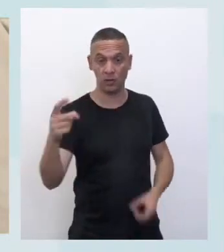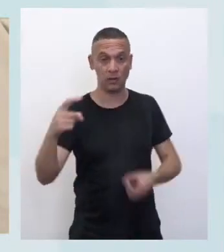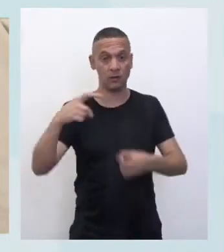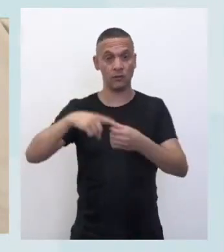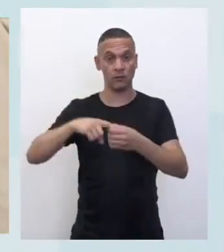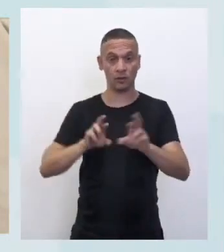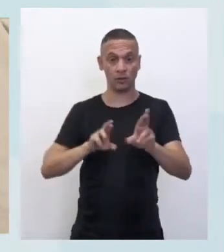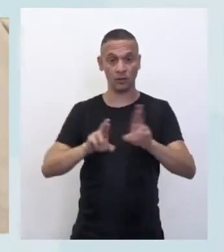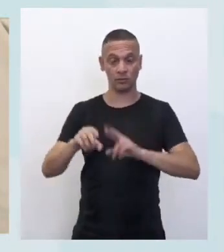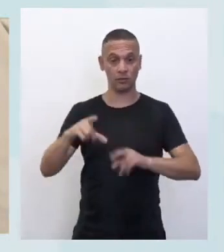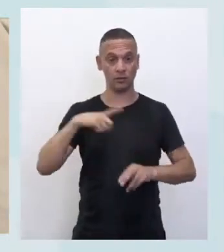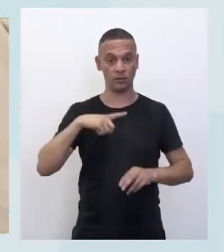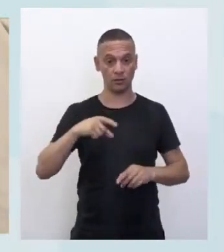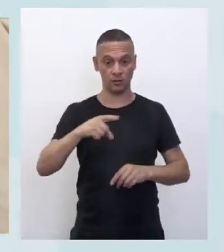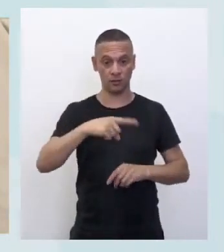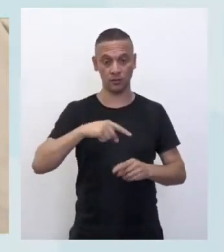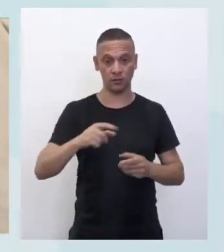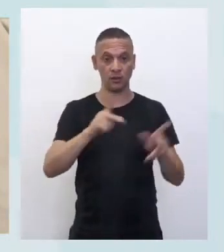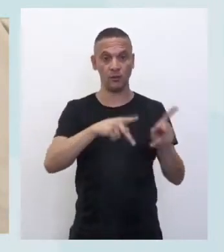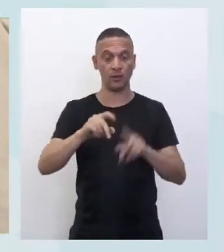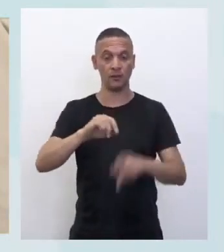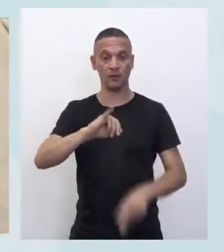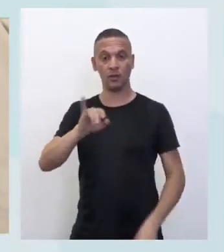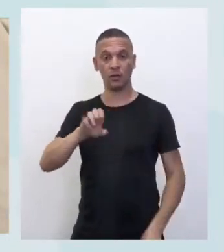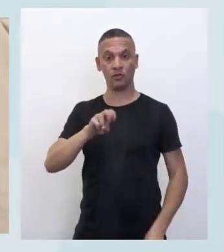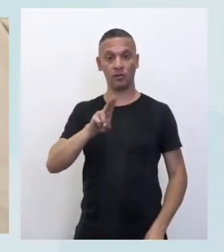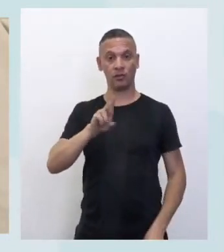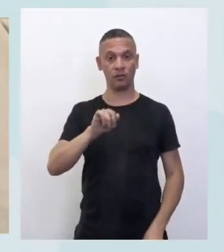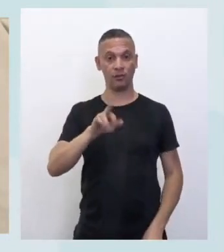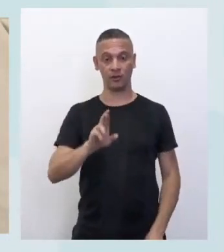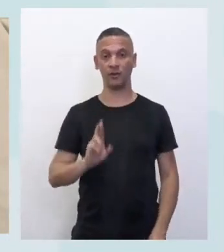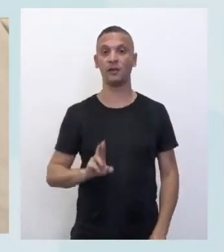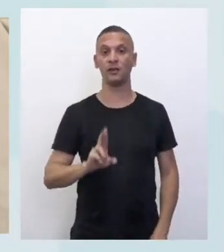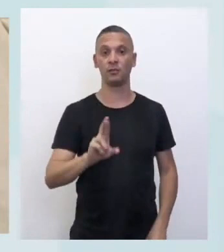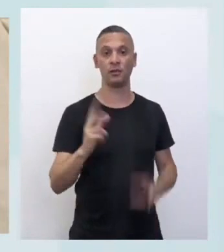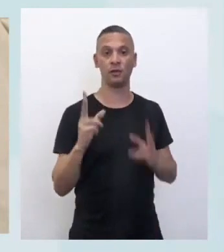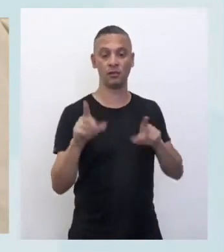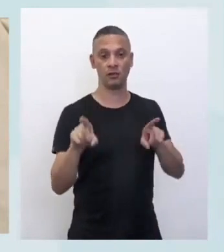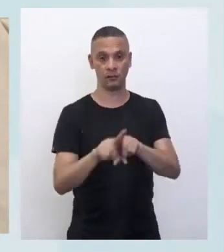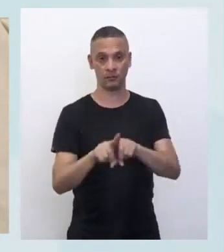a interação de vocês e com a professora Jennifer também respondendo para a gente essa pergunta.